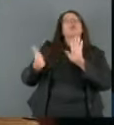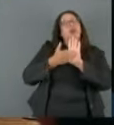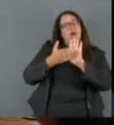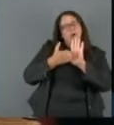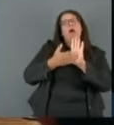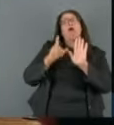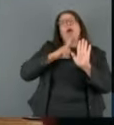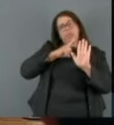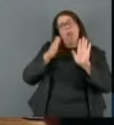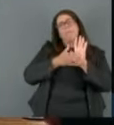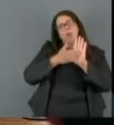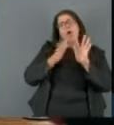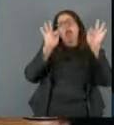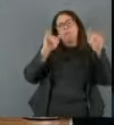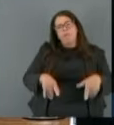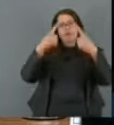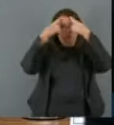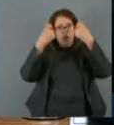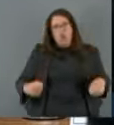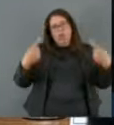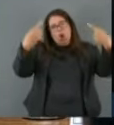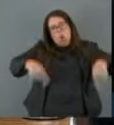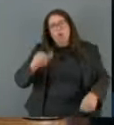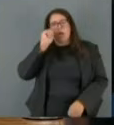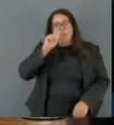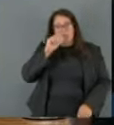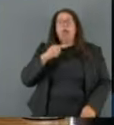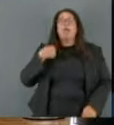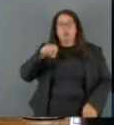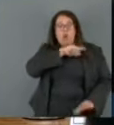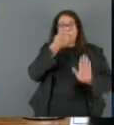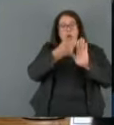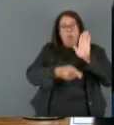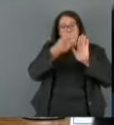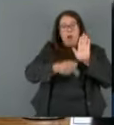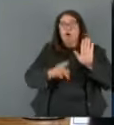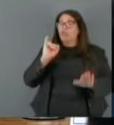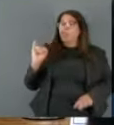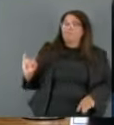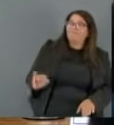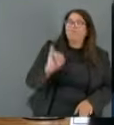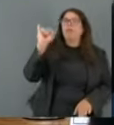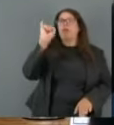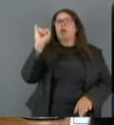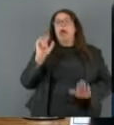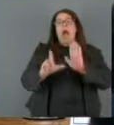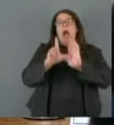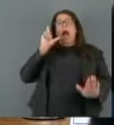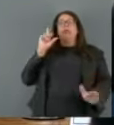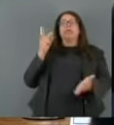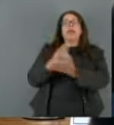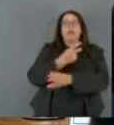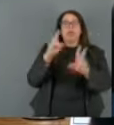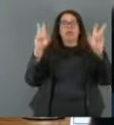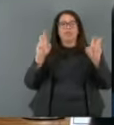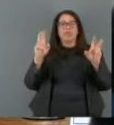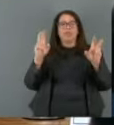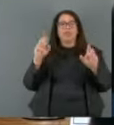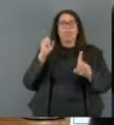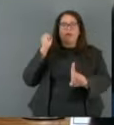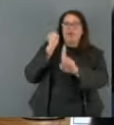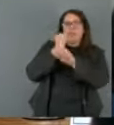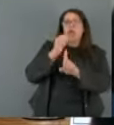de combate à violência à mulher, inúmeras iniciativas. Temos um projeto muito interessante chamado Antes que Aconteça. que nós, inclusive,